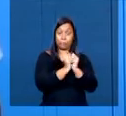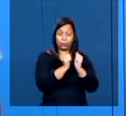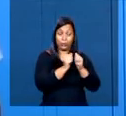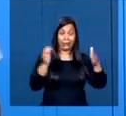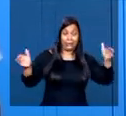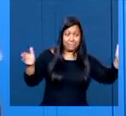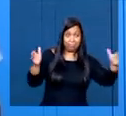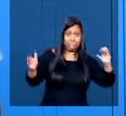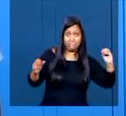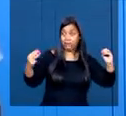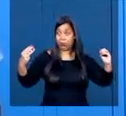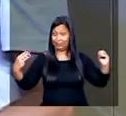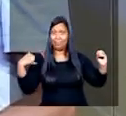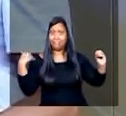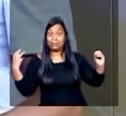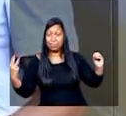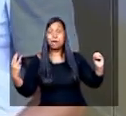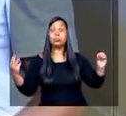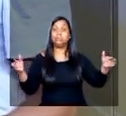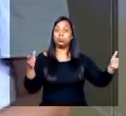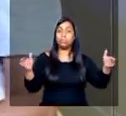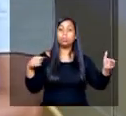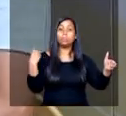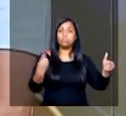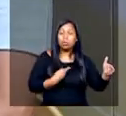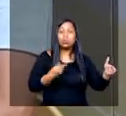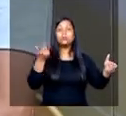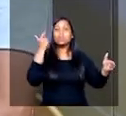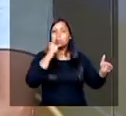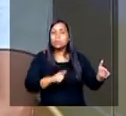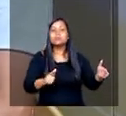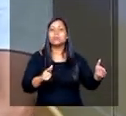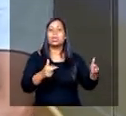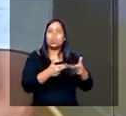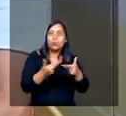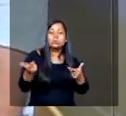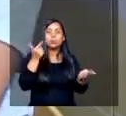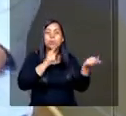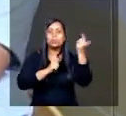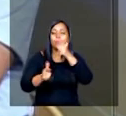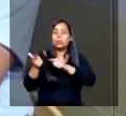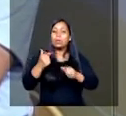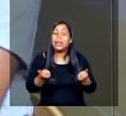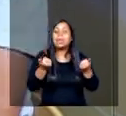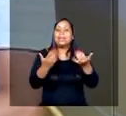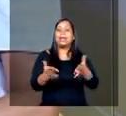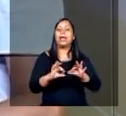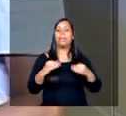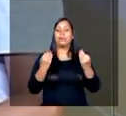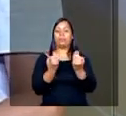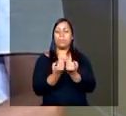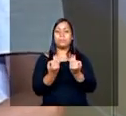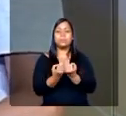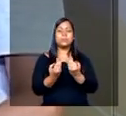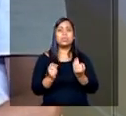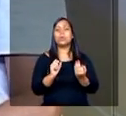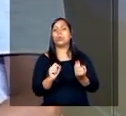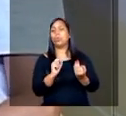de desenvolvimento, é um tempo em que a gente ganha muita coisa e proporciona para a família